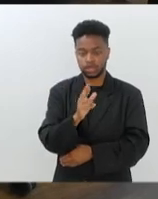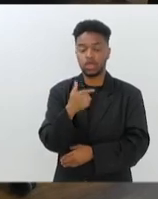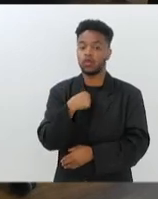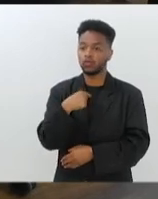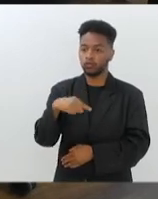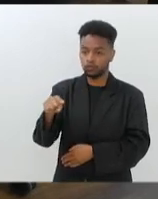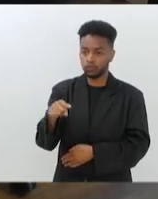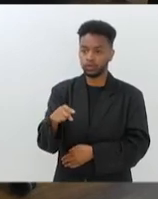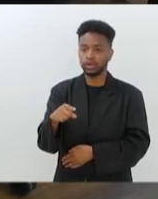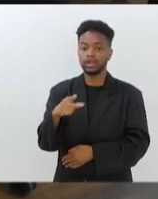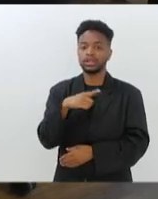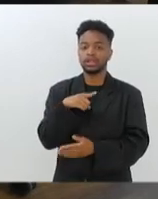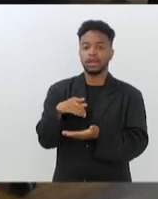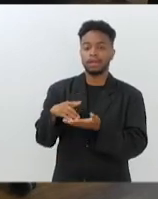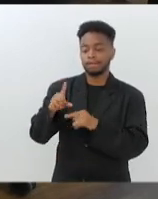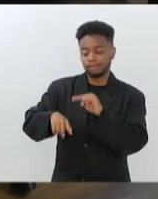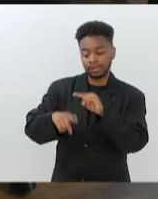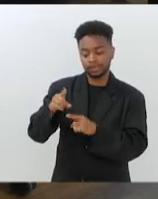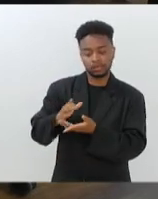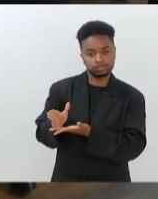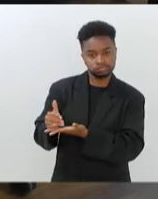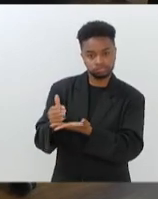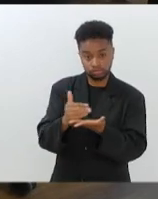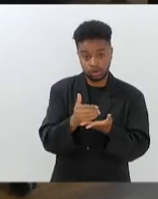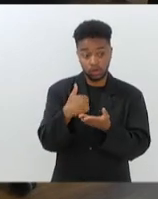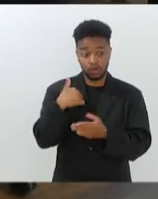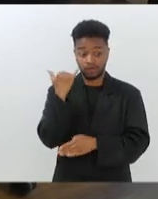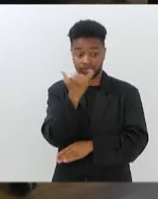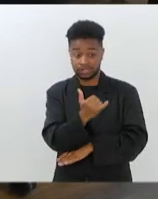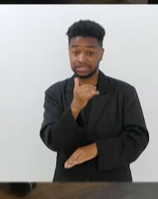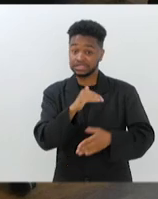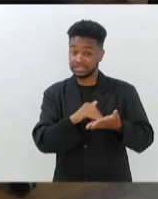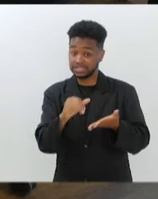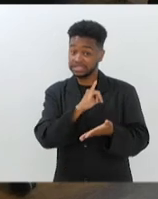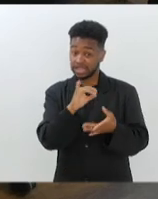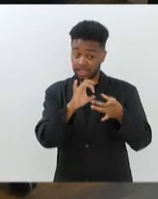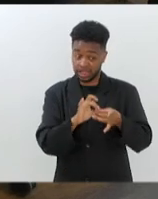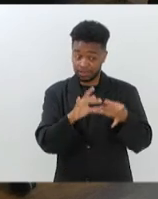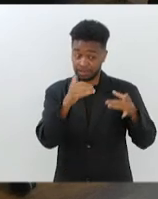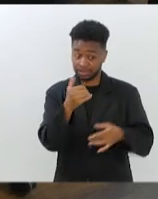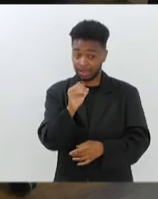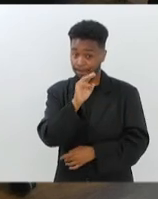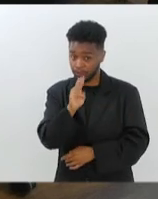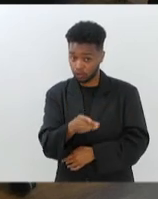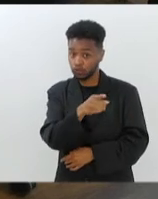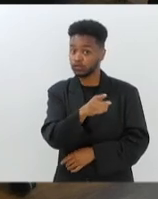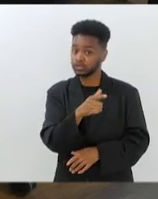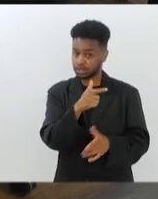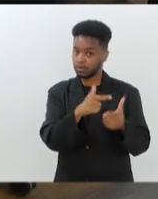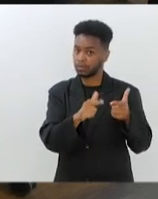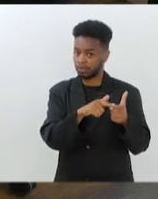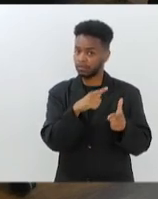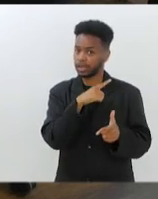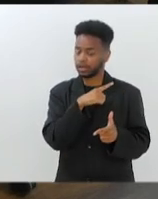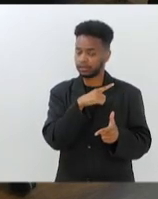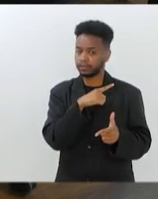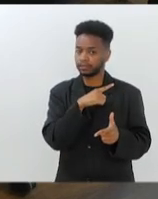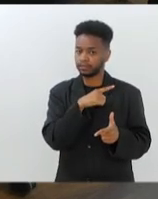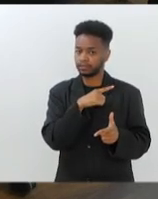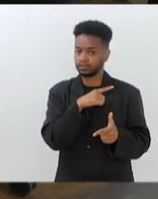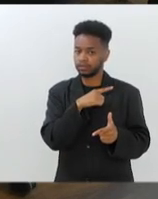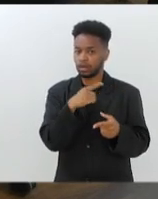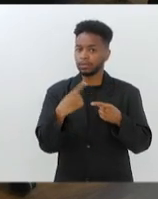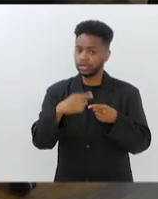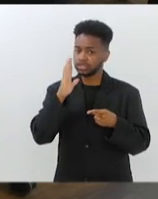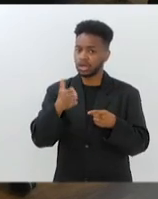um dossier desse tamanho e Avisei ao secretário Bernardo se você liberar esses 10 milhões quem vai se enrolar vai ser você todo o processo já